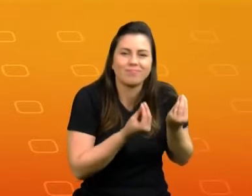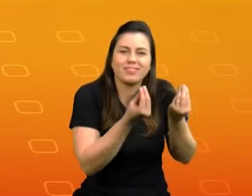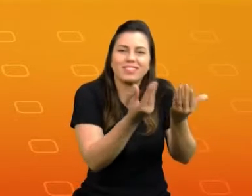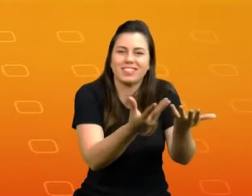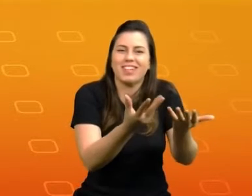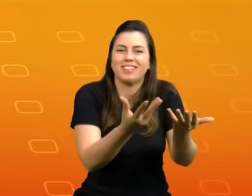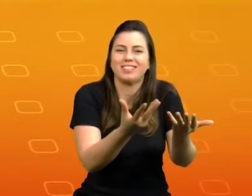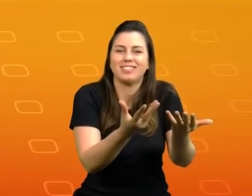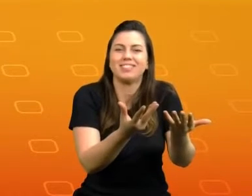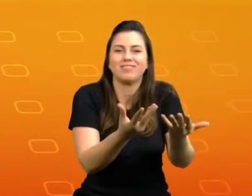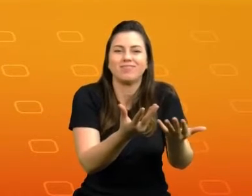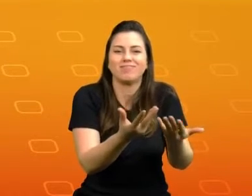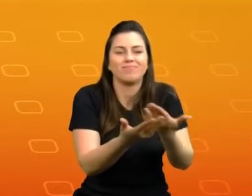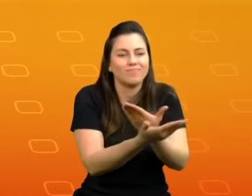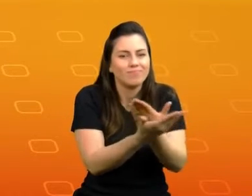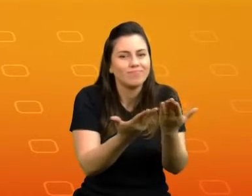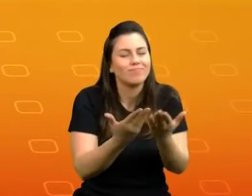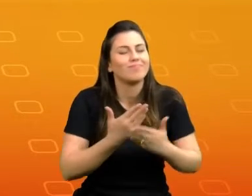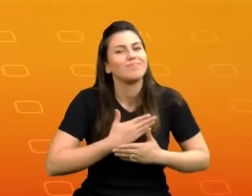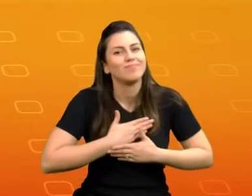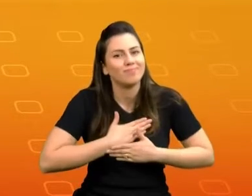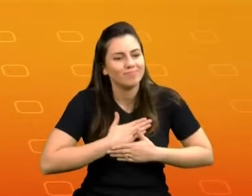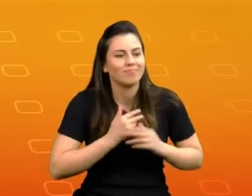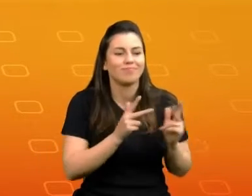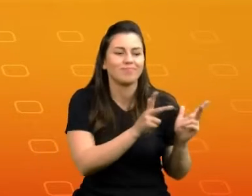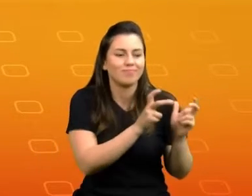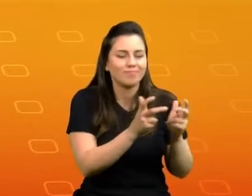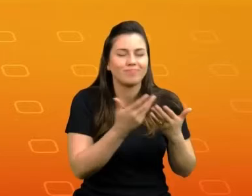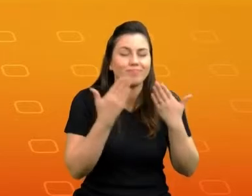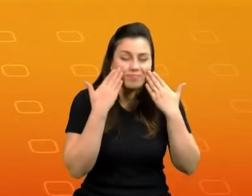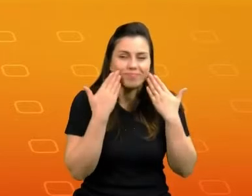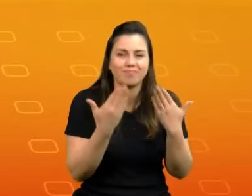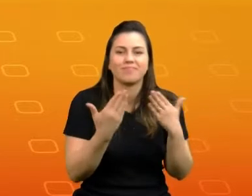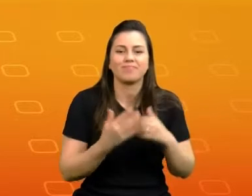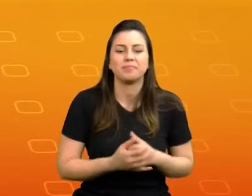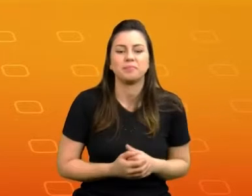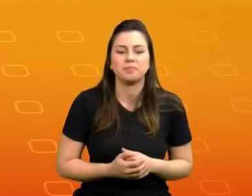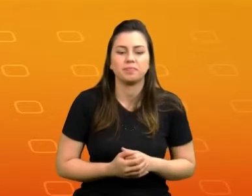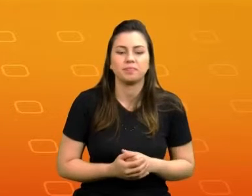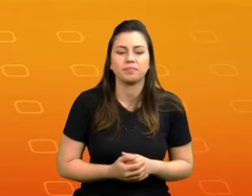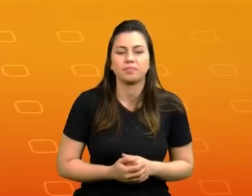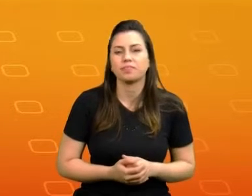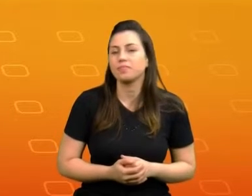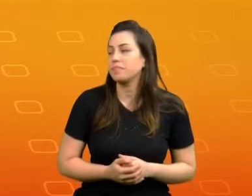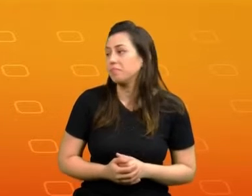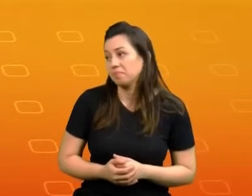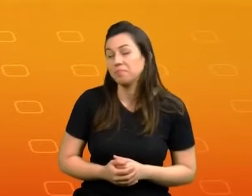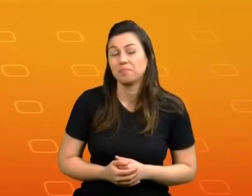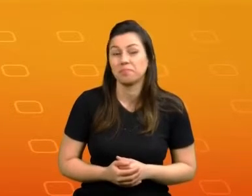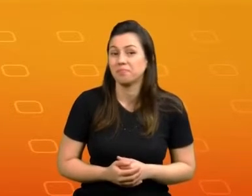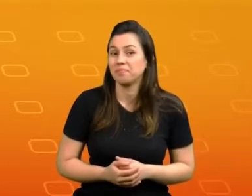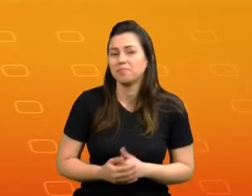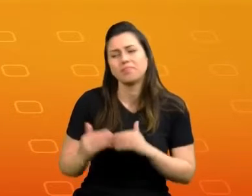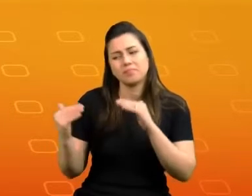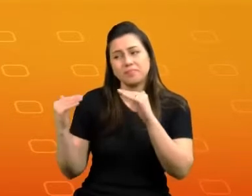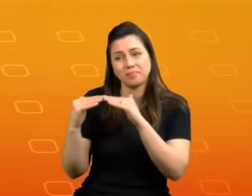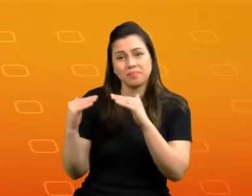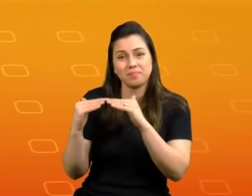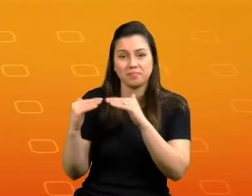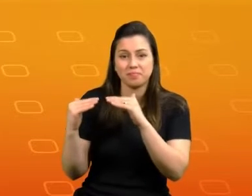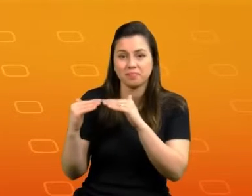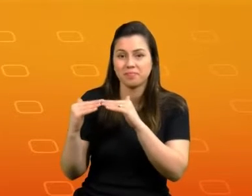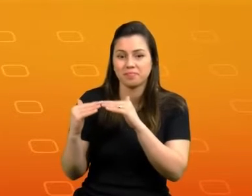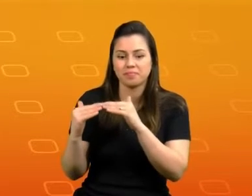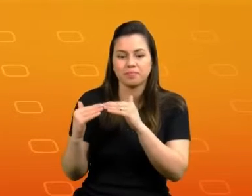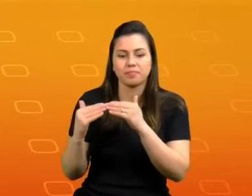o entusiasta dos esportes é e eu primeiro concordo plenamente com isso